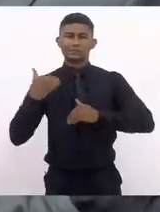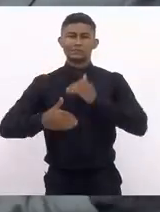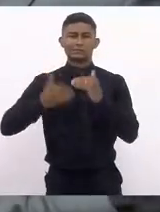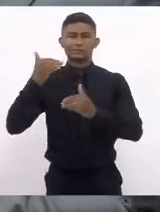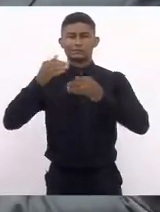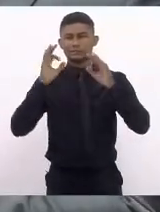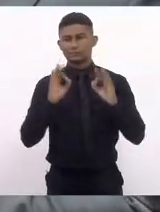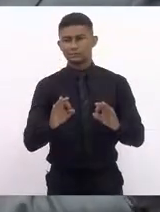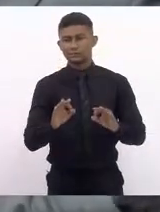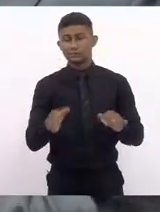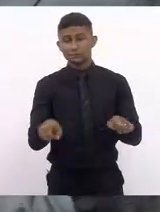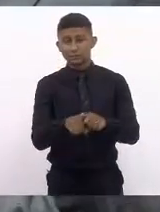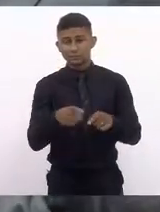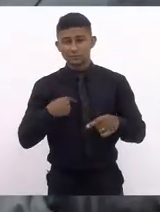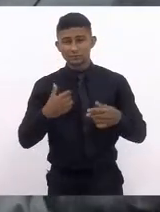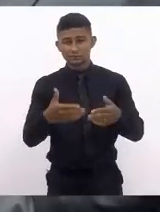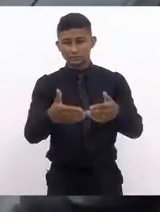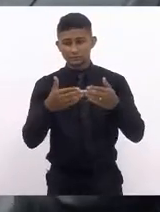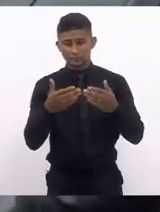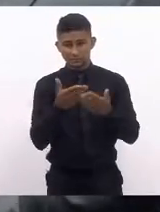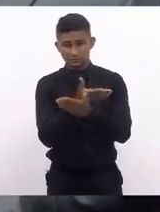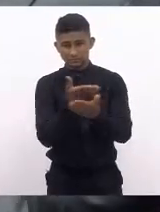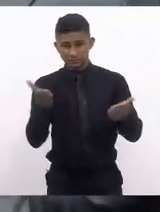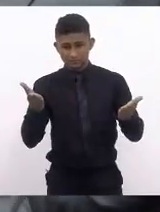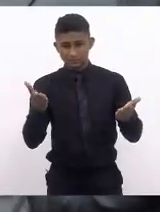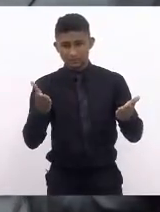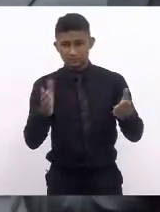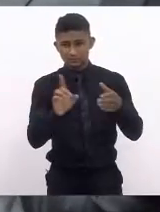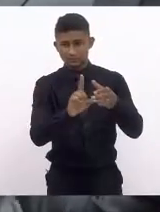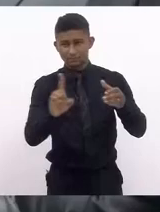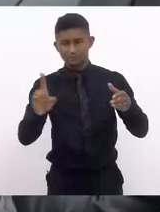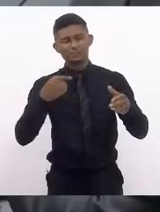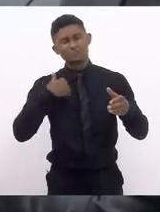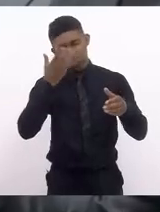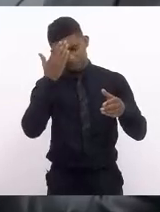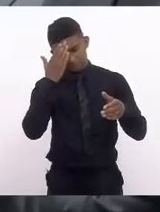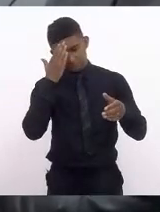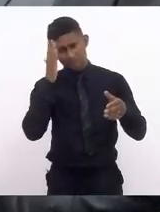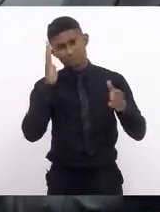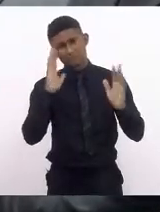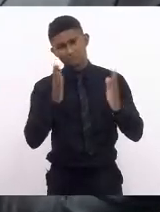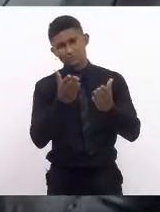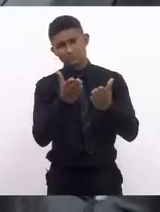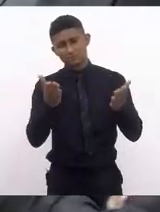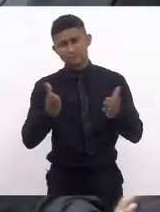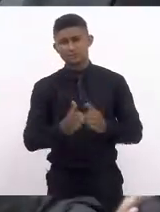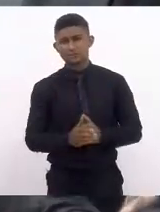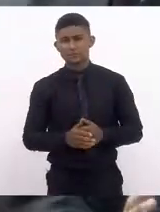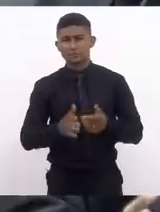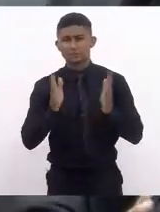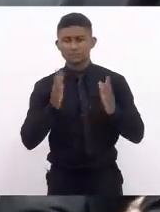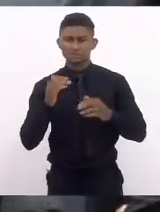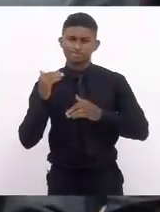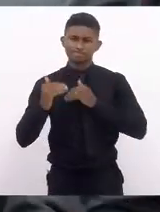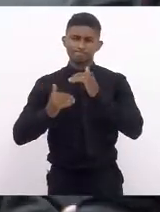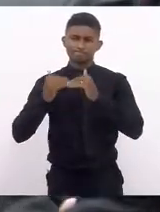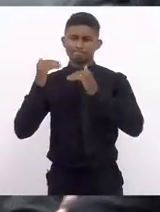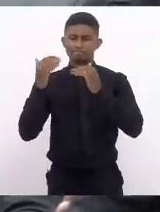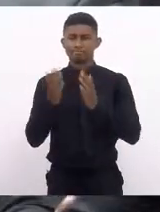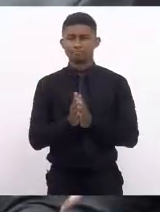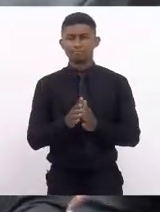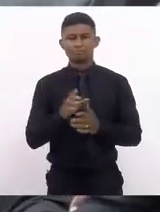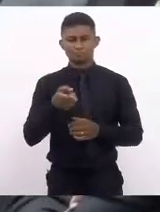mais e com relação também quero pedir os escolhidos para que possa eu sei que isso já está empenhado no Carvalho estava avançando a